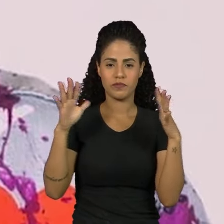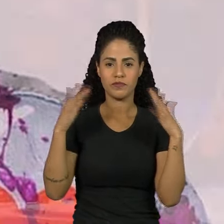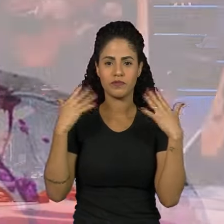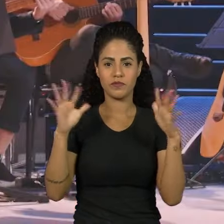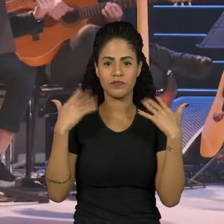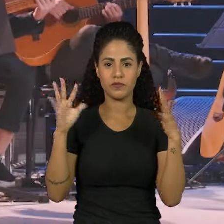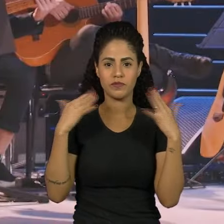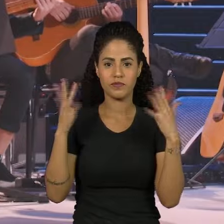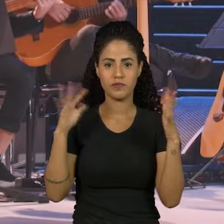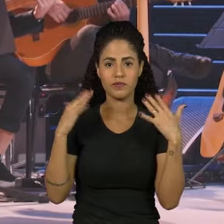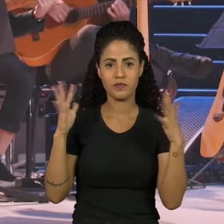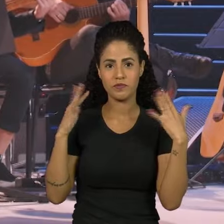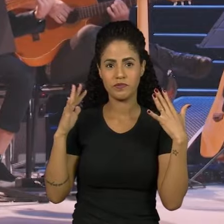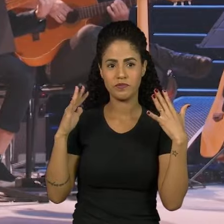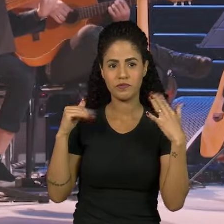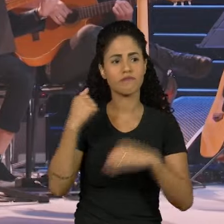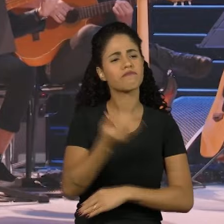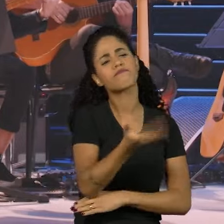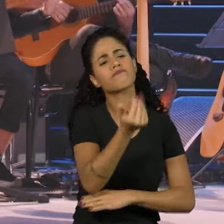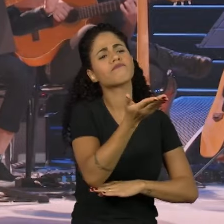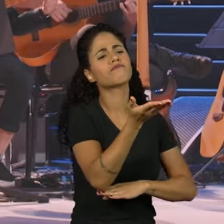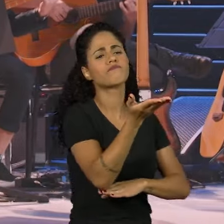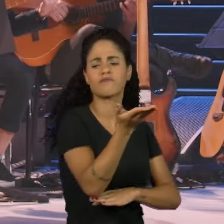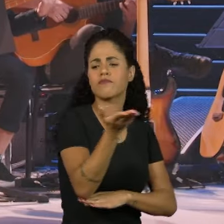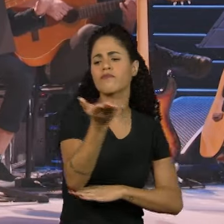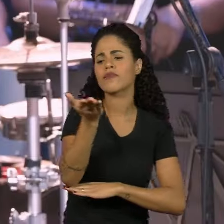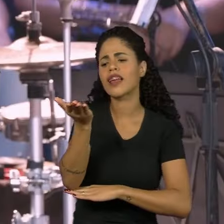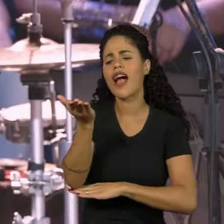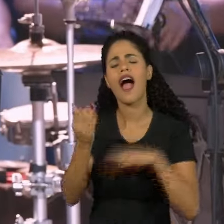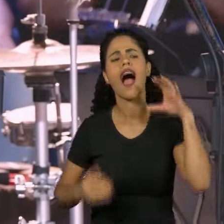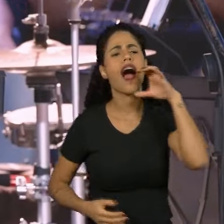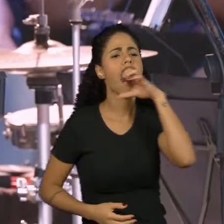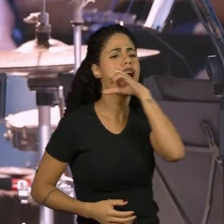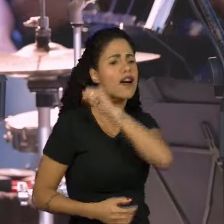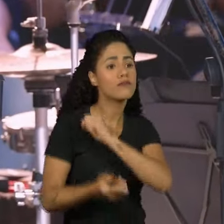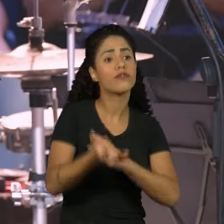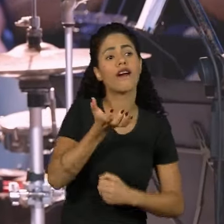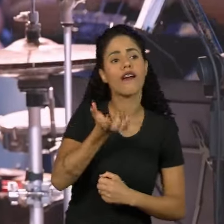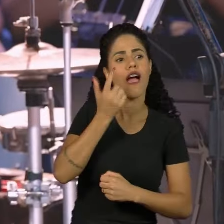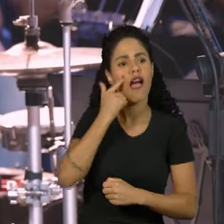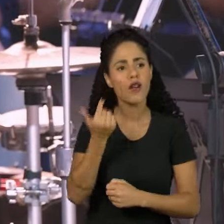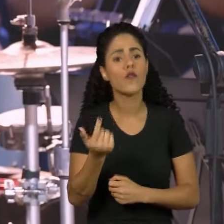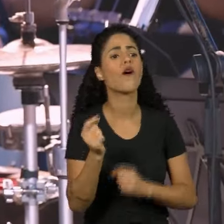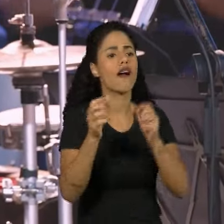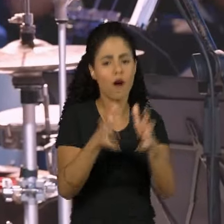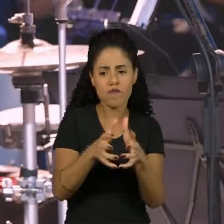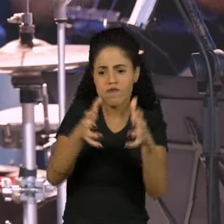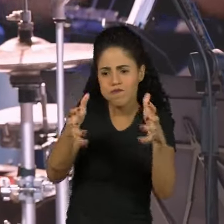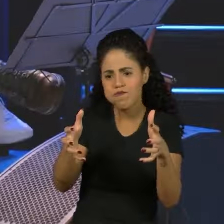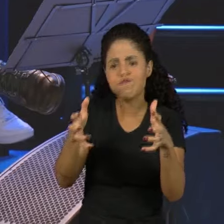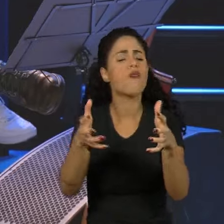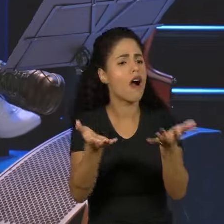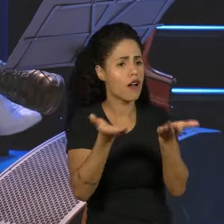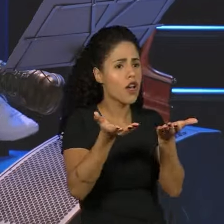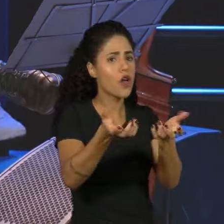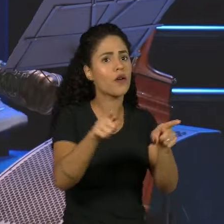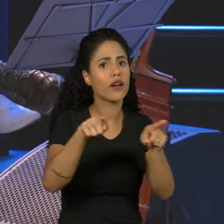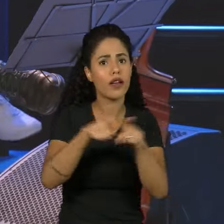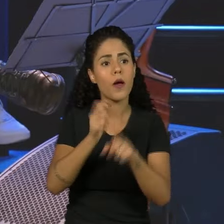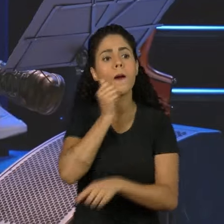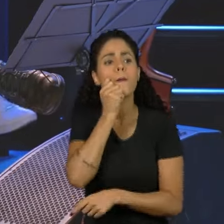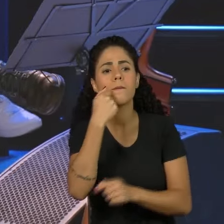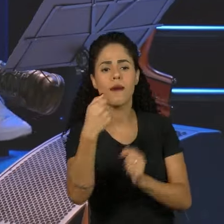Se eu não sou, faça o favor de me trazer depressa uma boa média que não seja requentada. Um homem quente